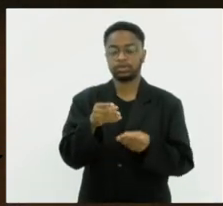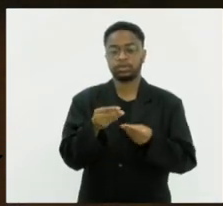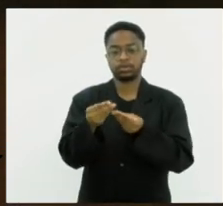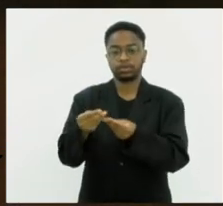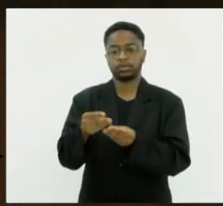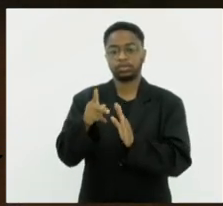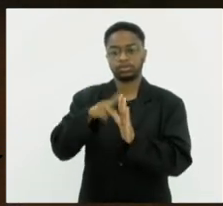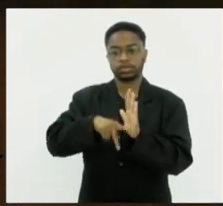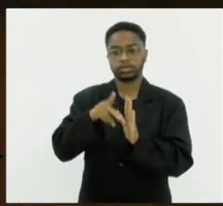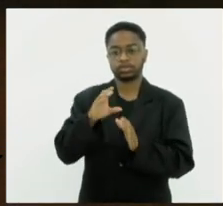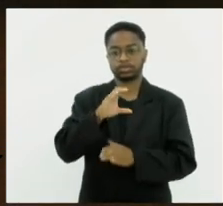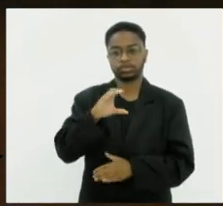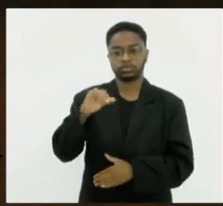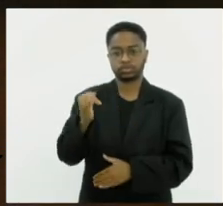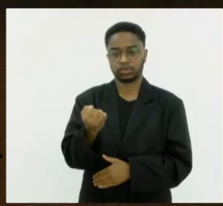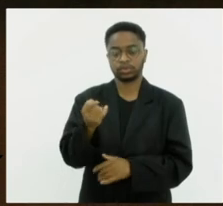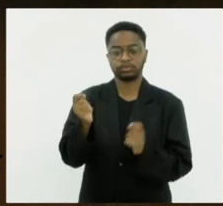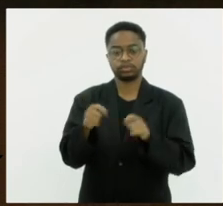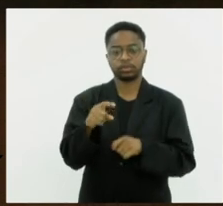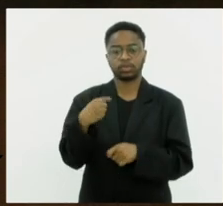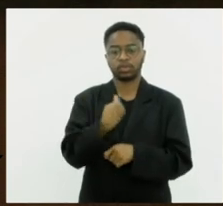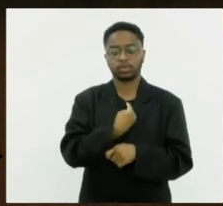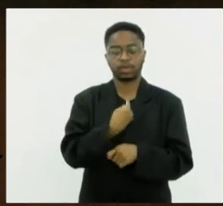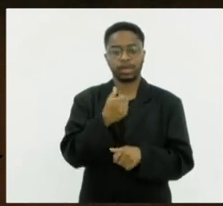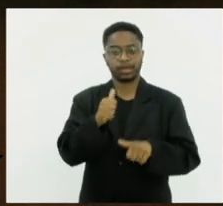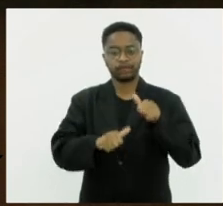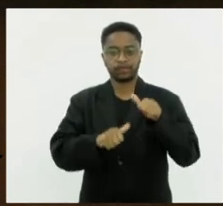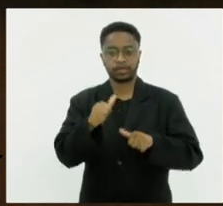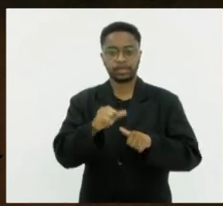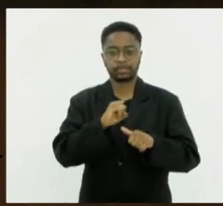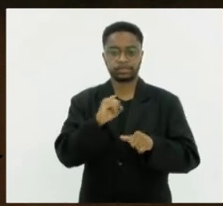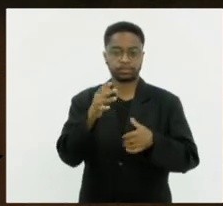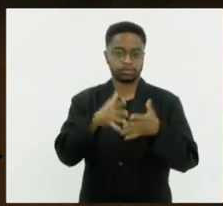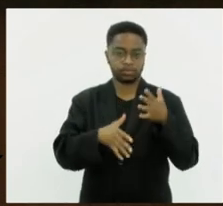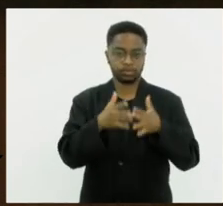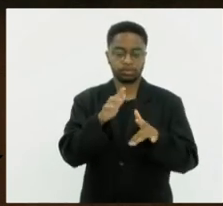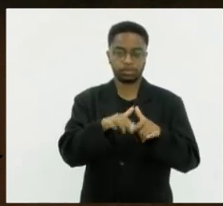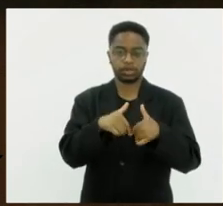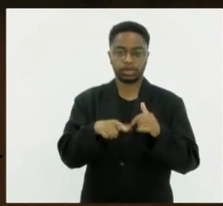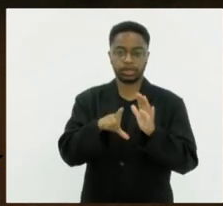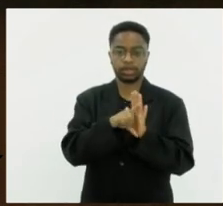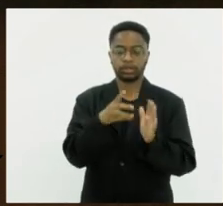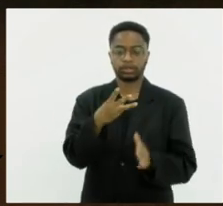CCJ para que a gente possa analisar uma eventual prejudicabilidade em razão da Lei